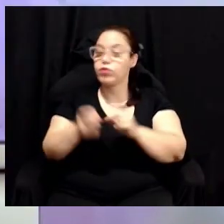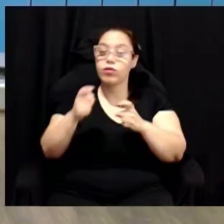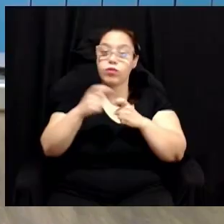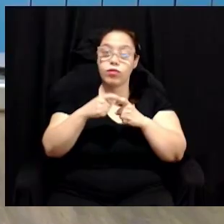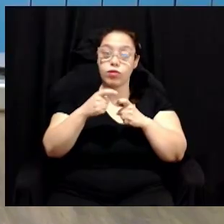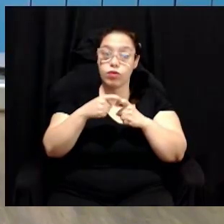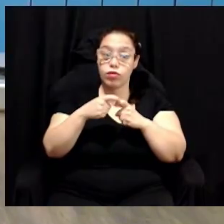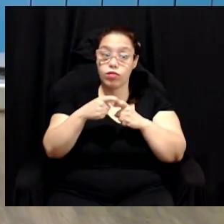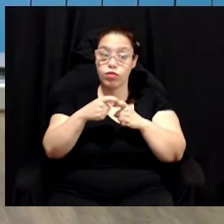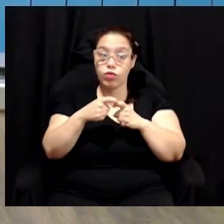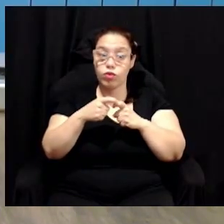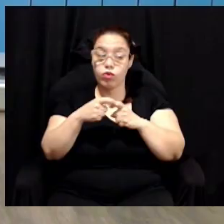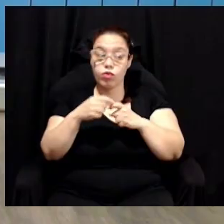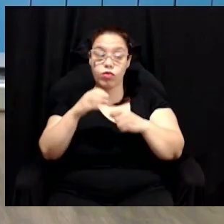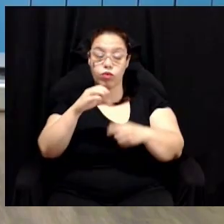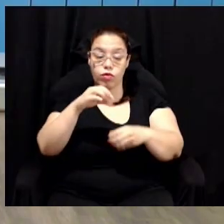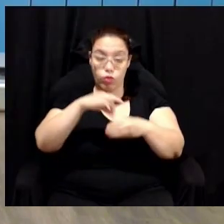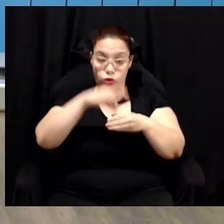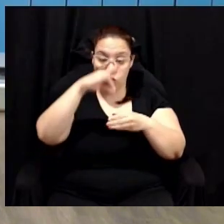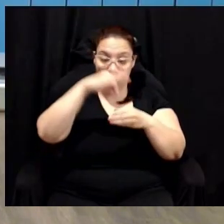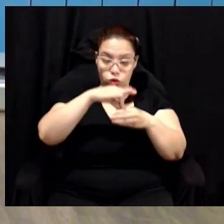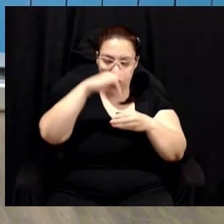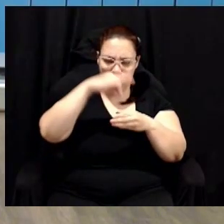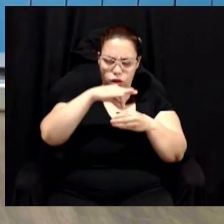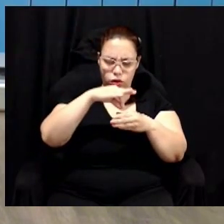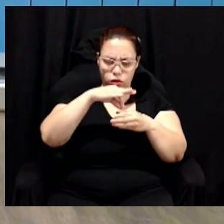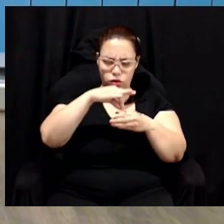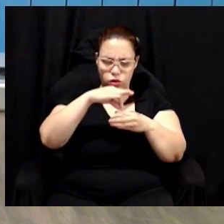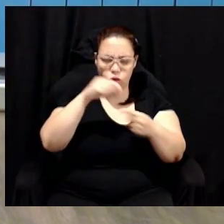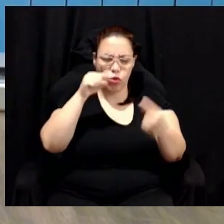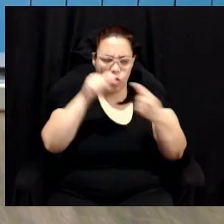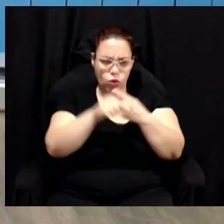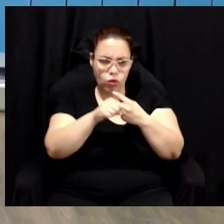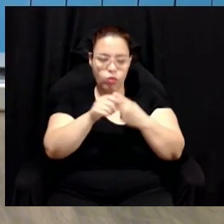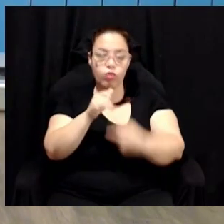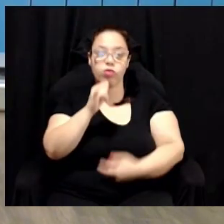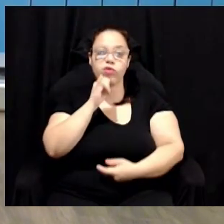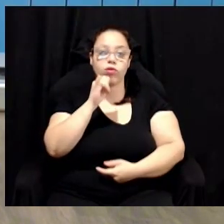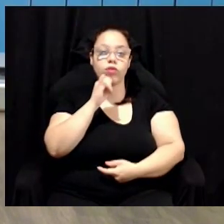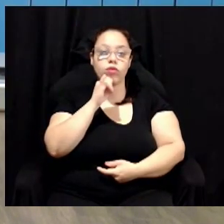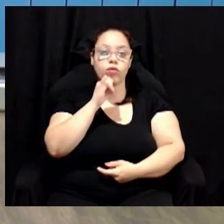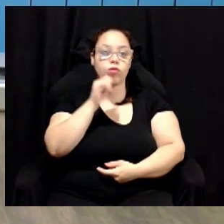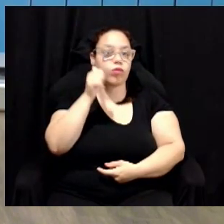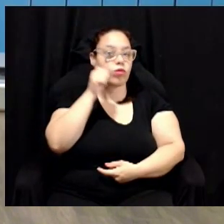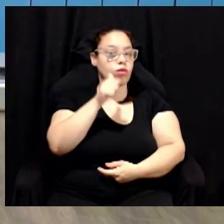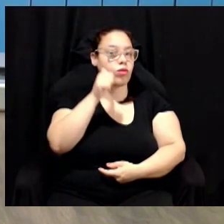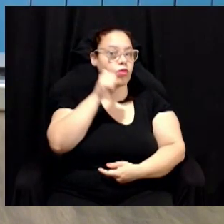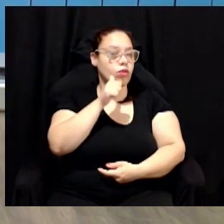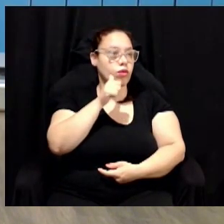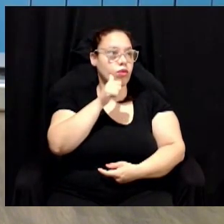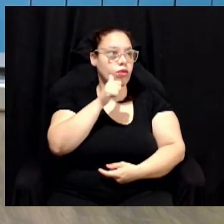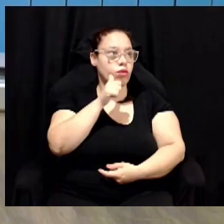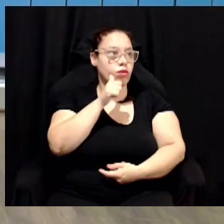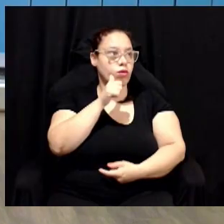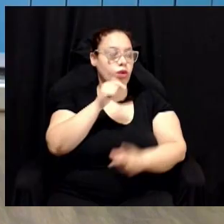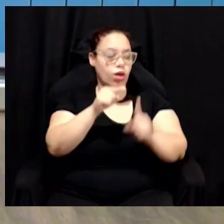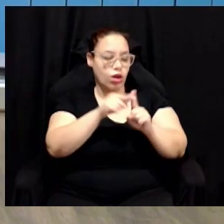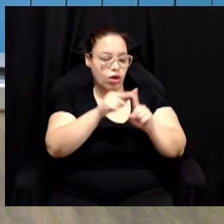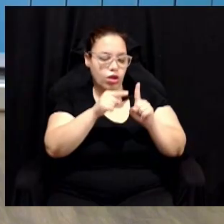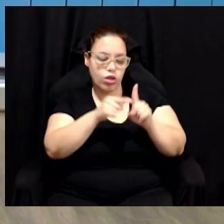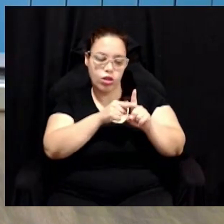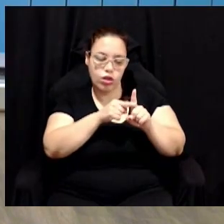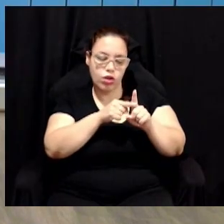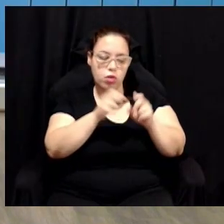Doutora, no caso você falou do chá, né? Ele tem alguma contraindicação? Por exemplo, mulheres que estão em